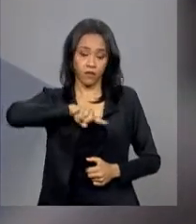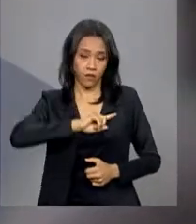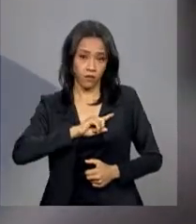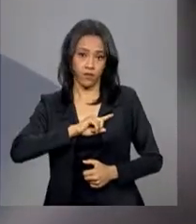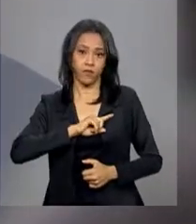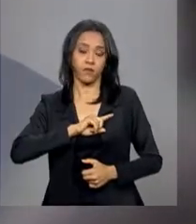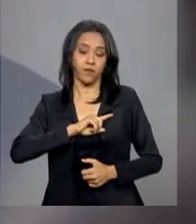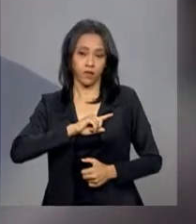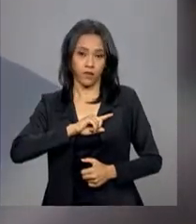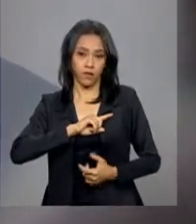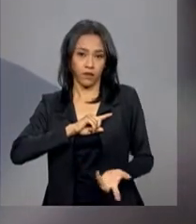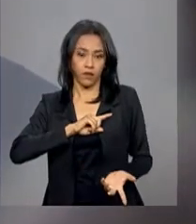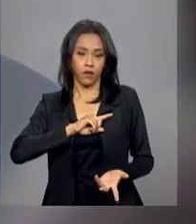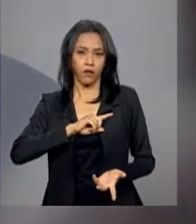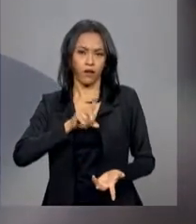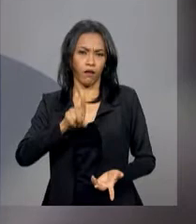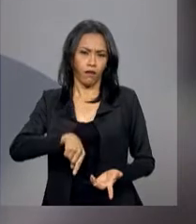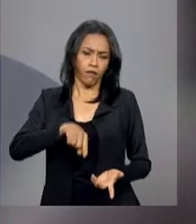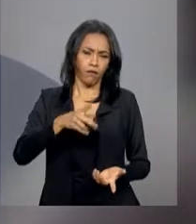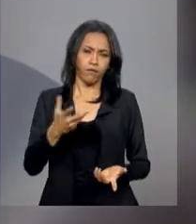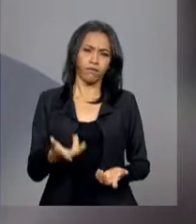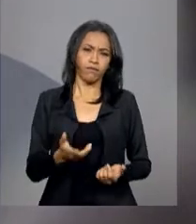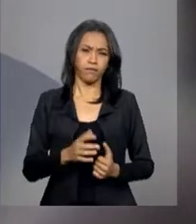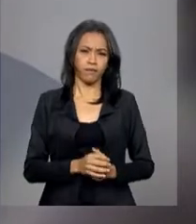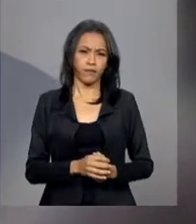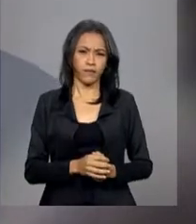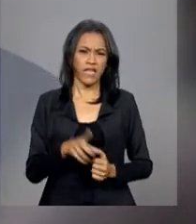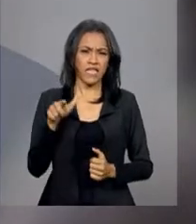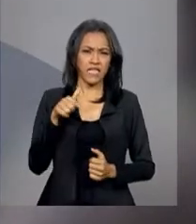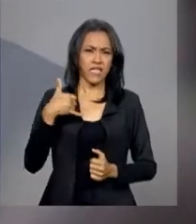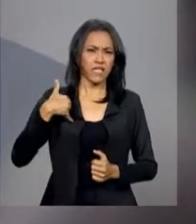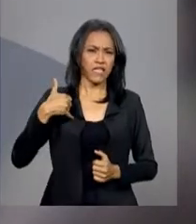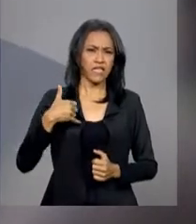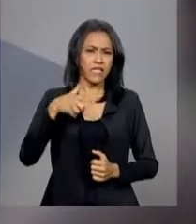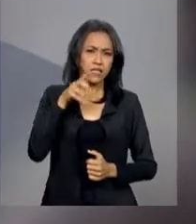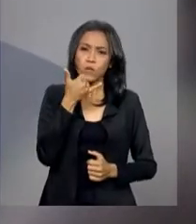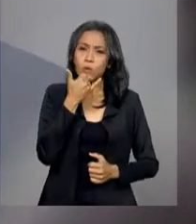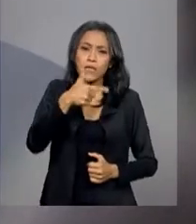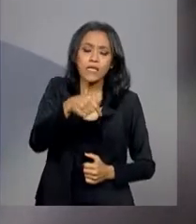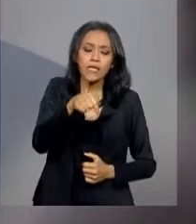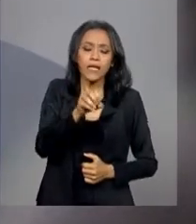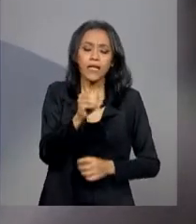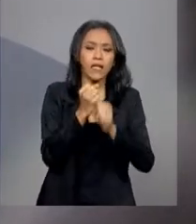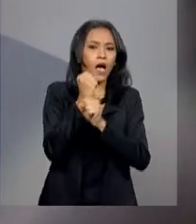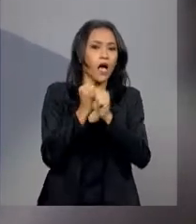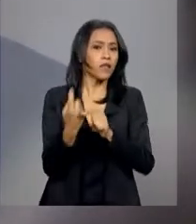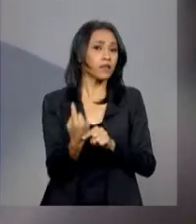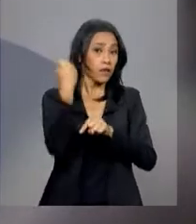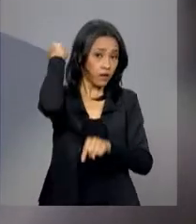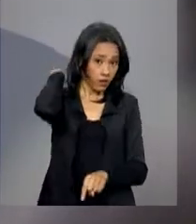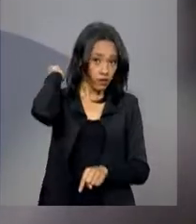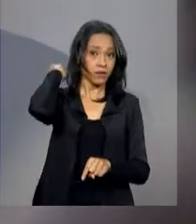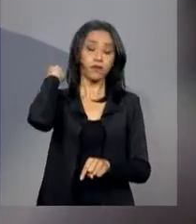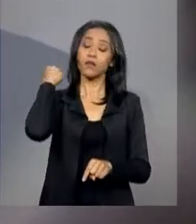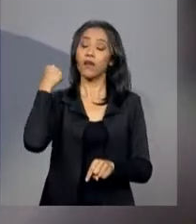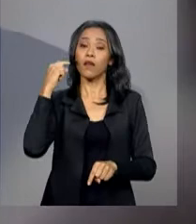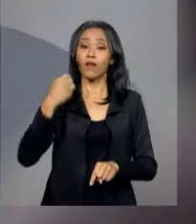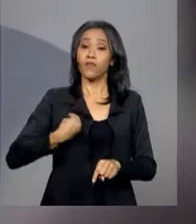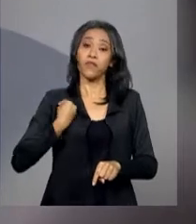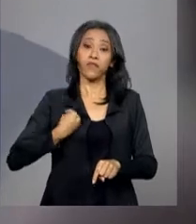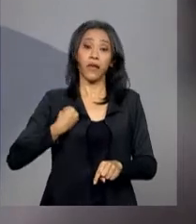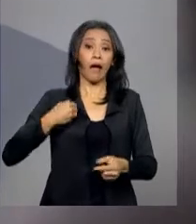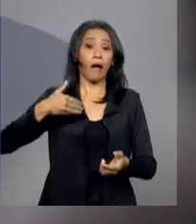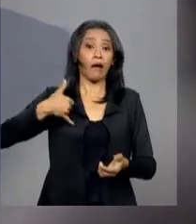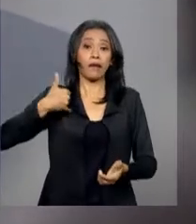há cerca de 70 anos atrás nós vivíamos até os 40 anos